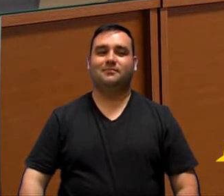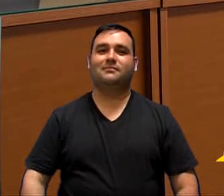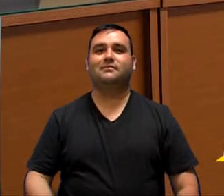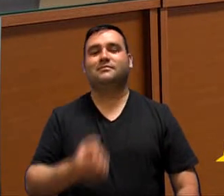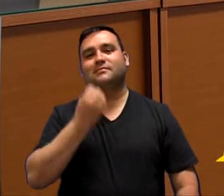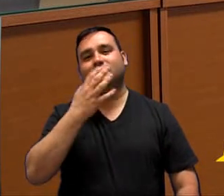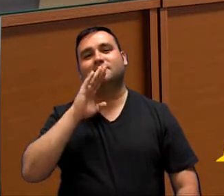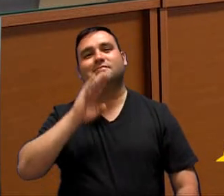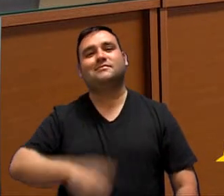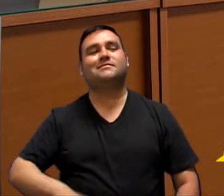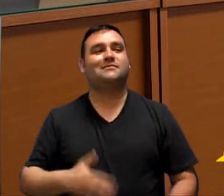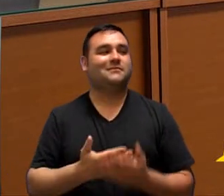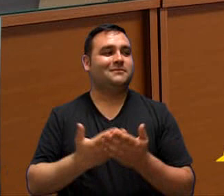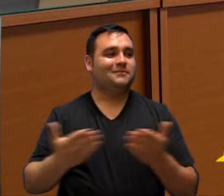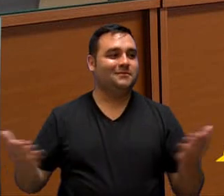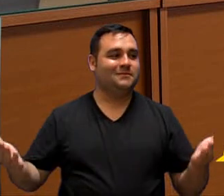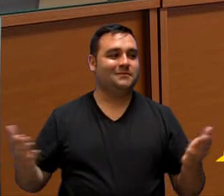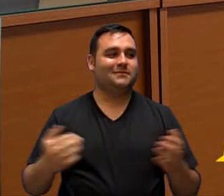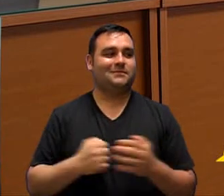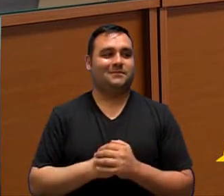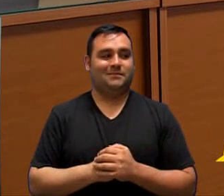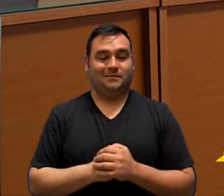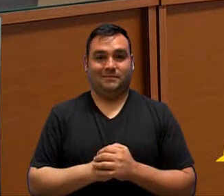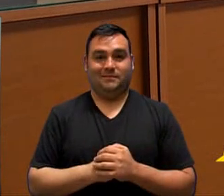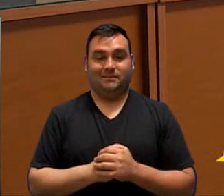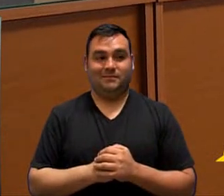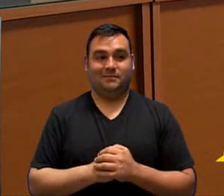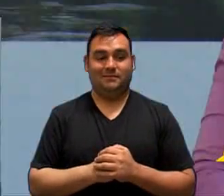Boa tarde a todos e a todas.